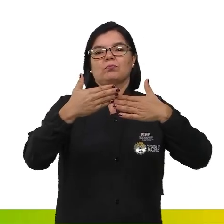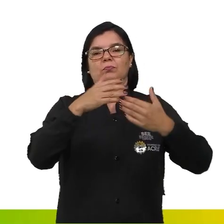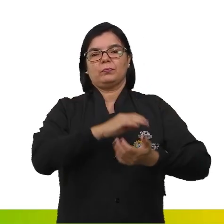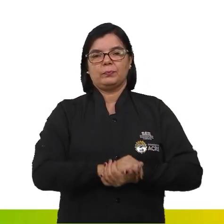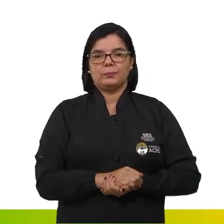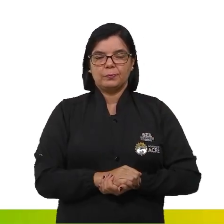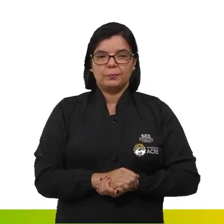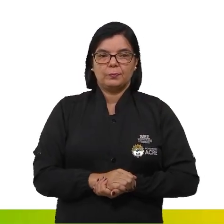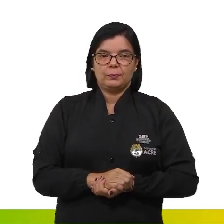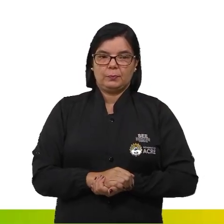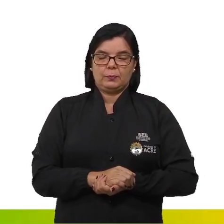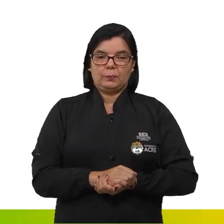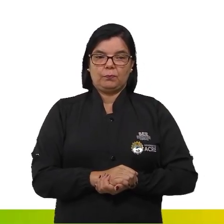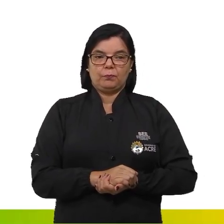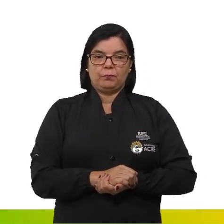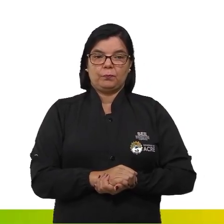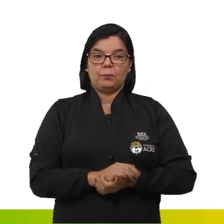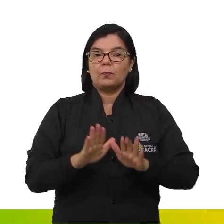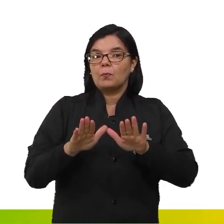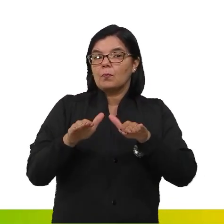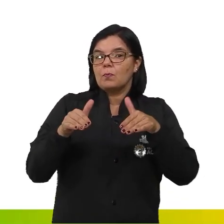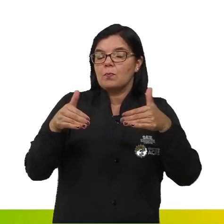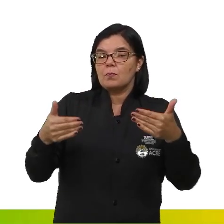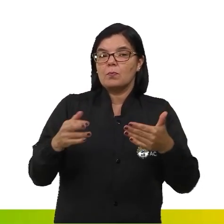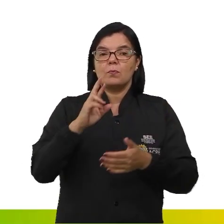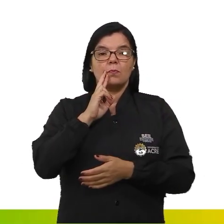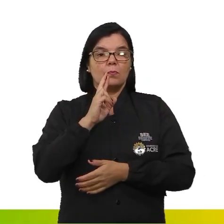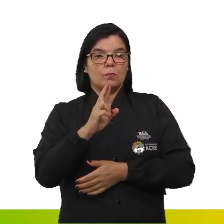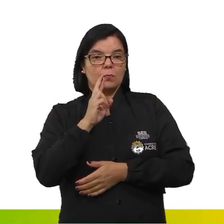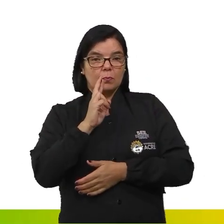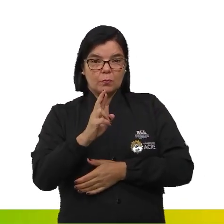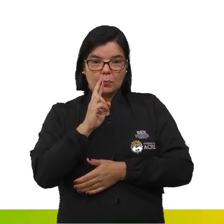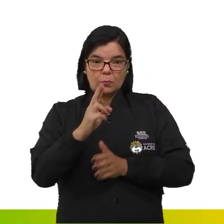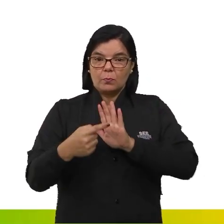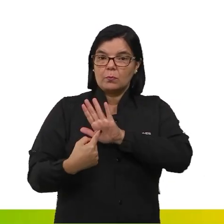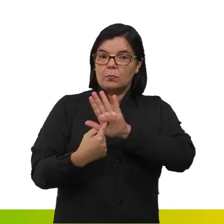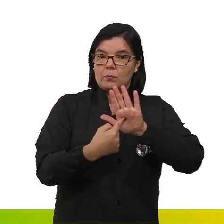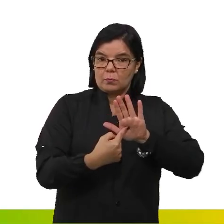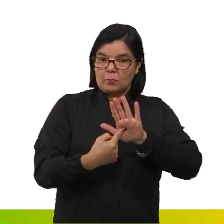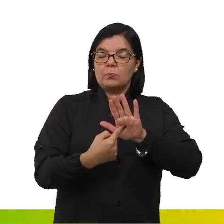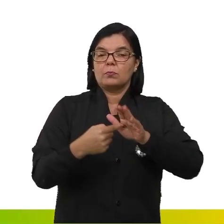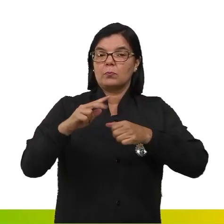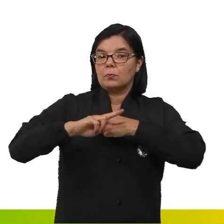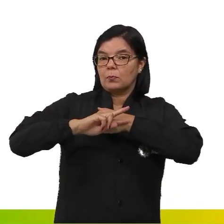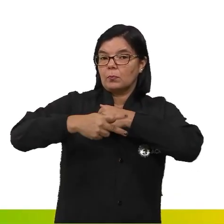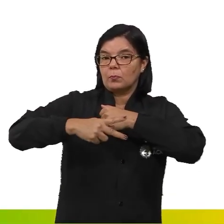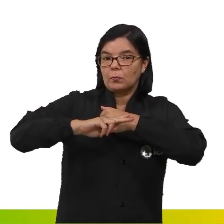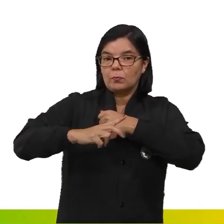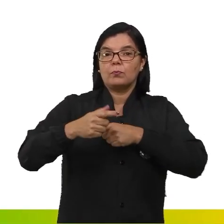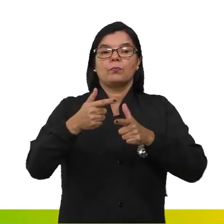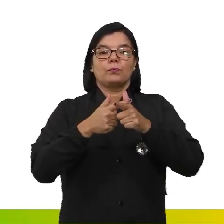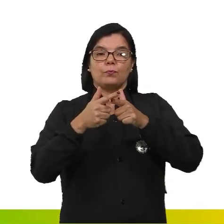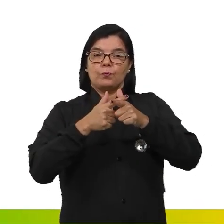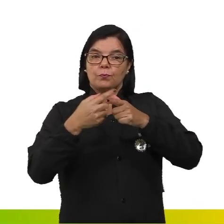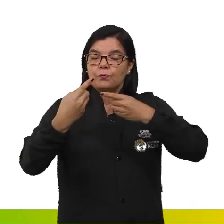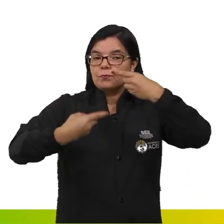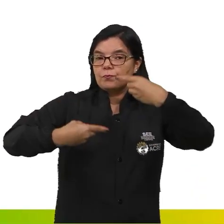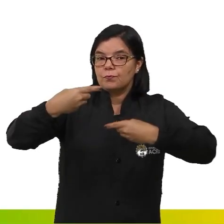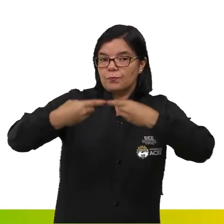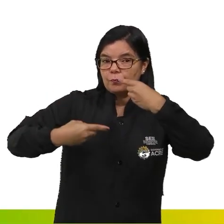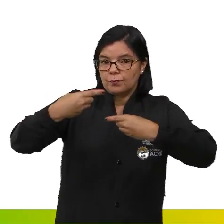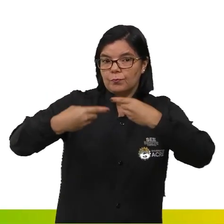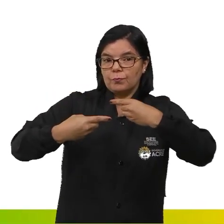ao desenvolvimento sustentável. Qual das alternativas abaixo representam uma consequência